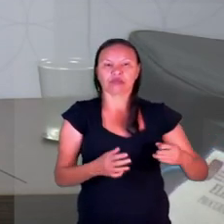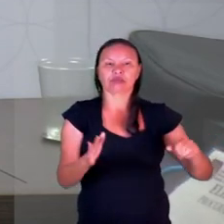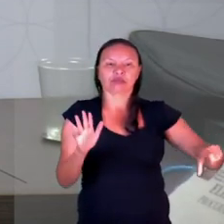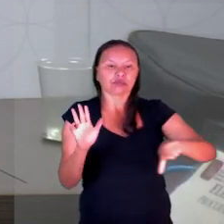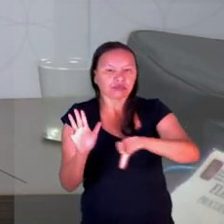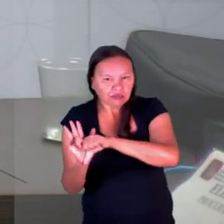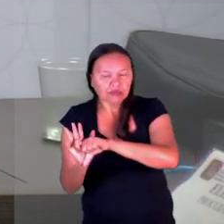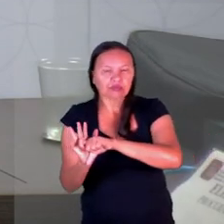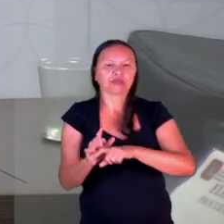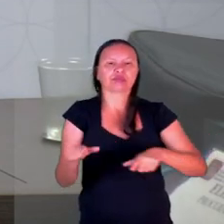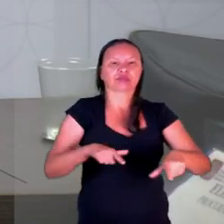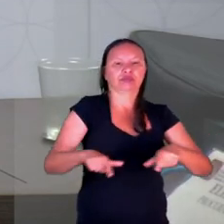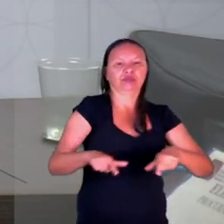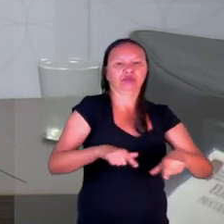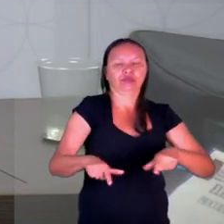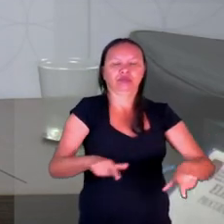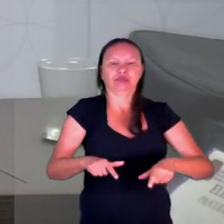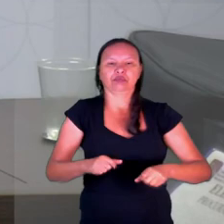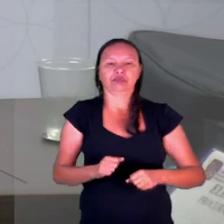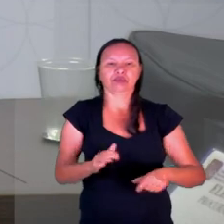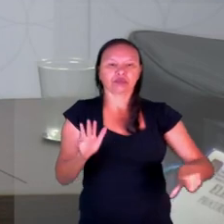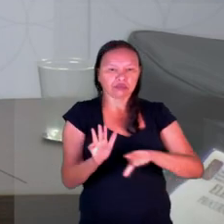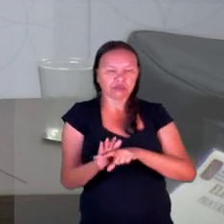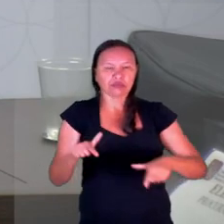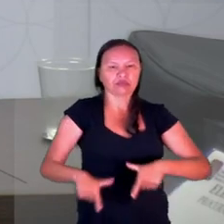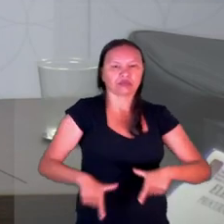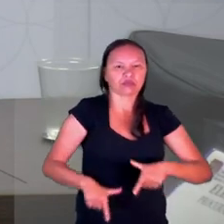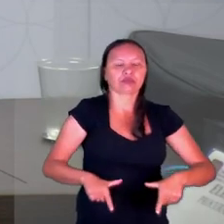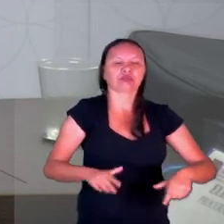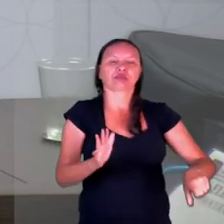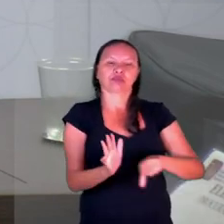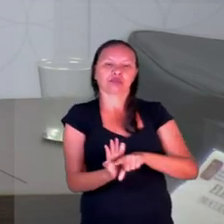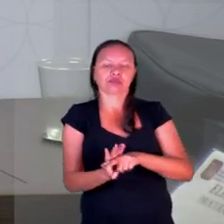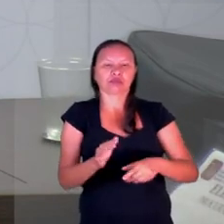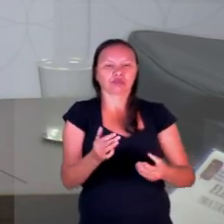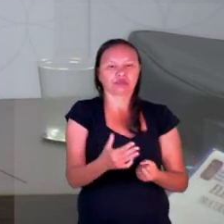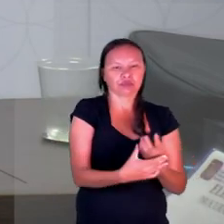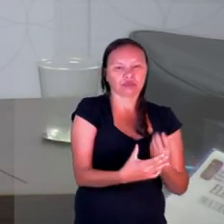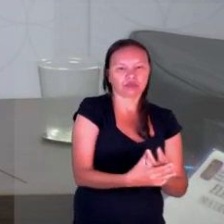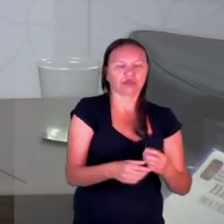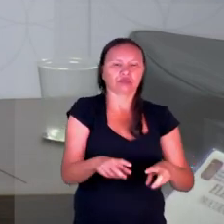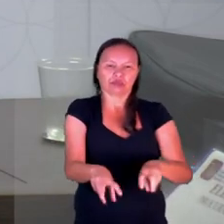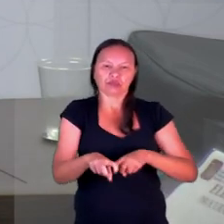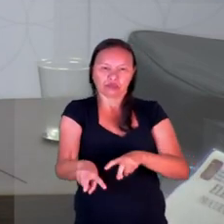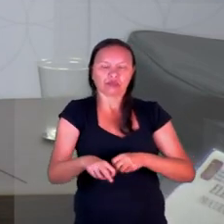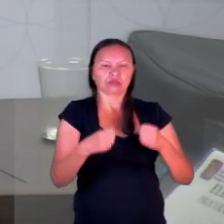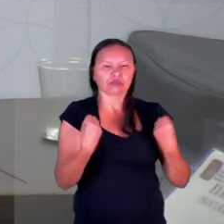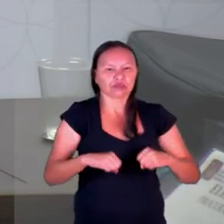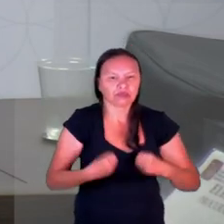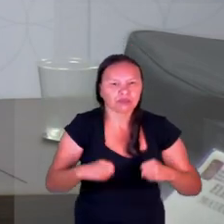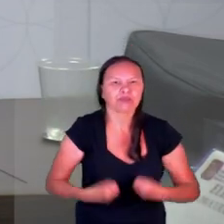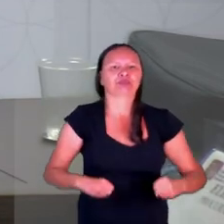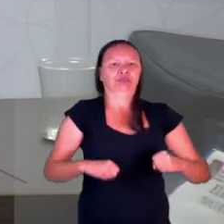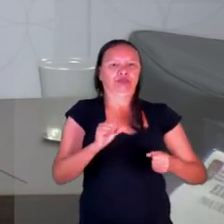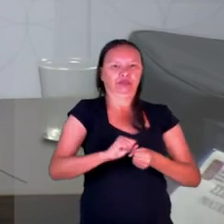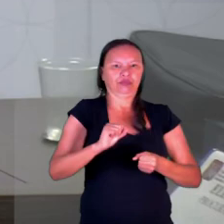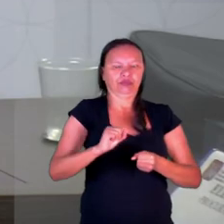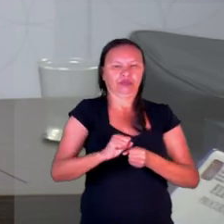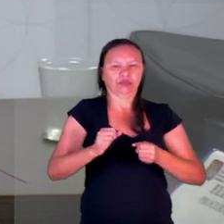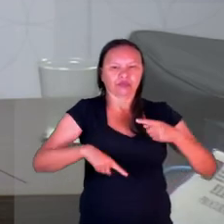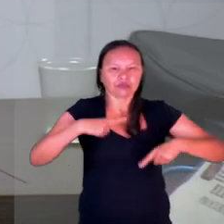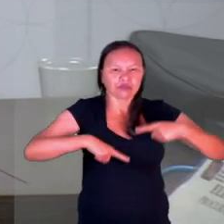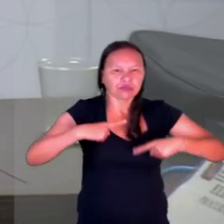dos movimentos é criminalização dos trabalhadores e trabalhadoras rurais portanto a gente precisa fazer o diálogo